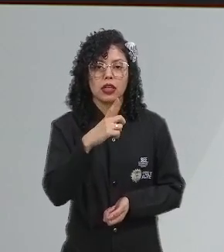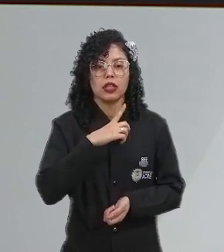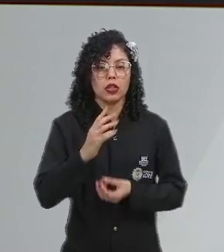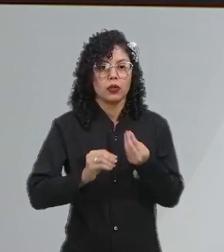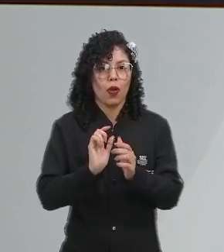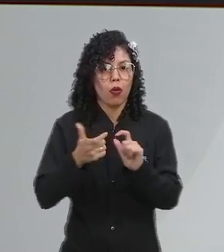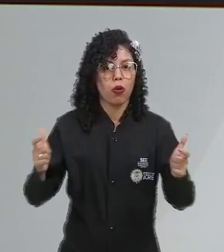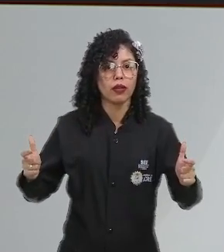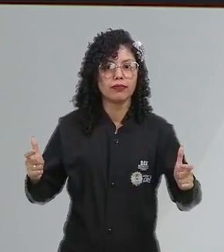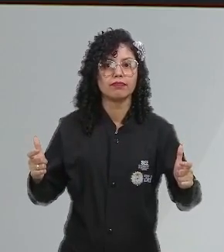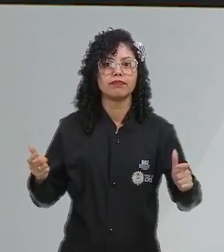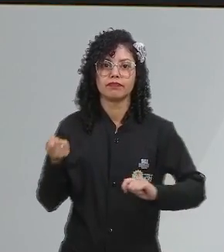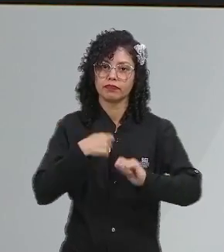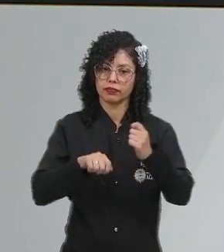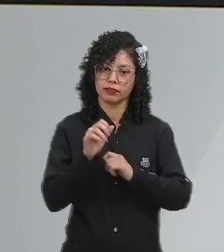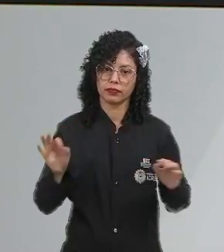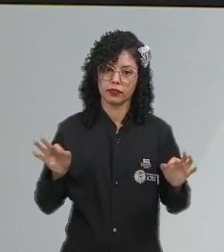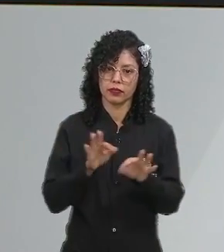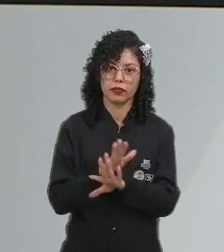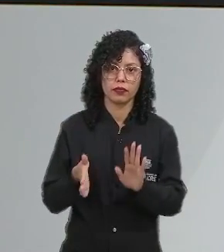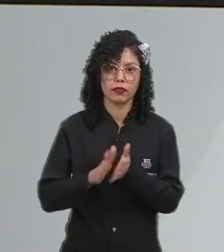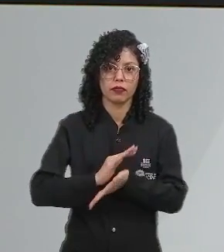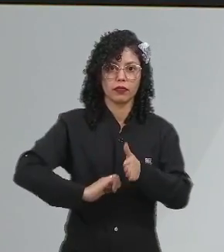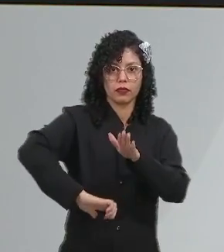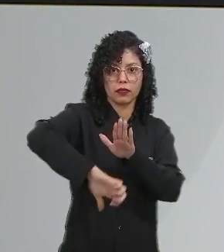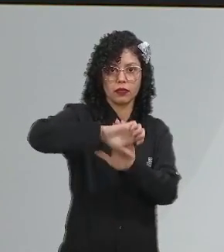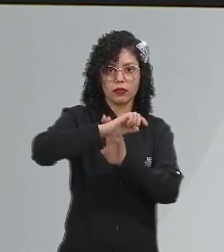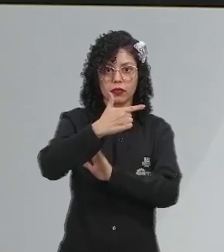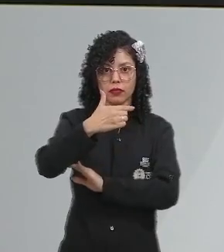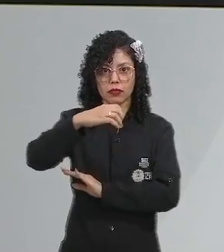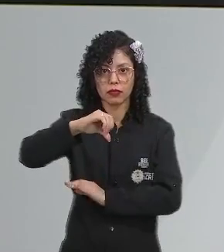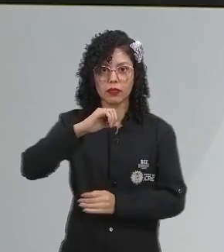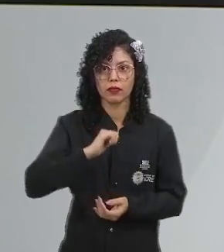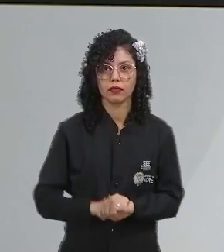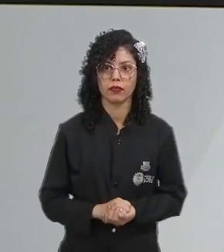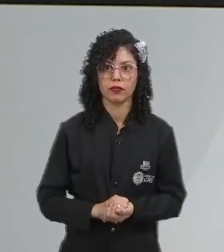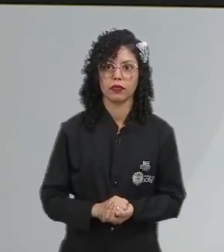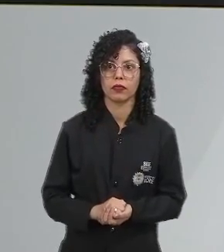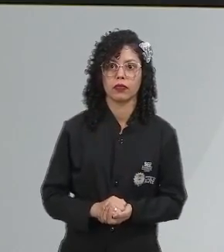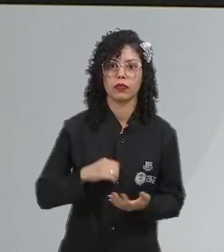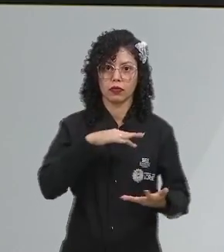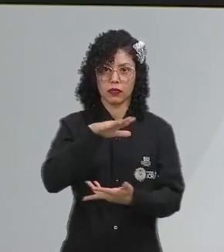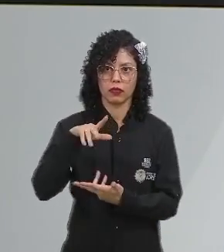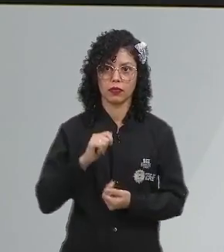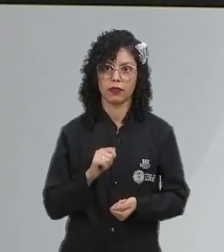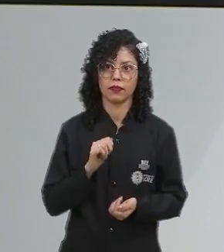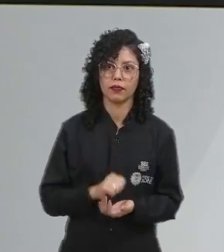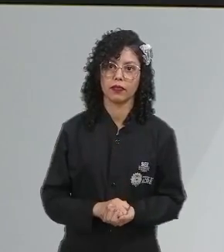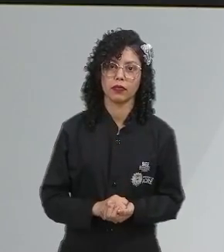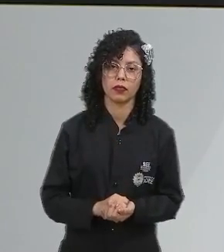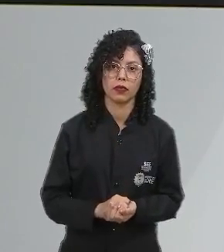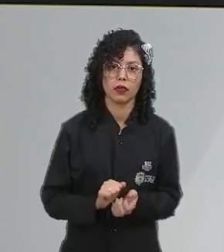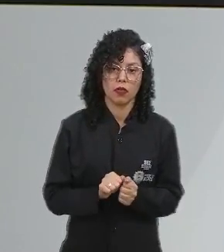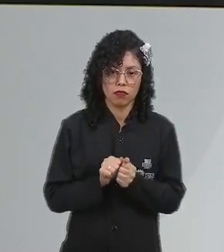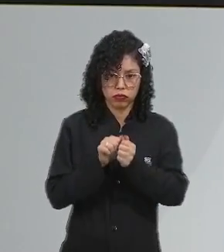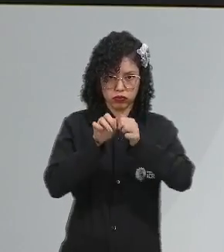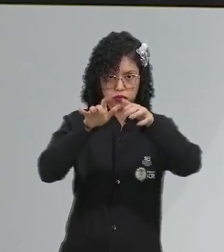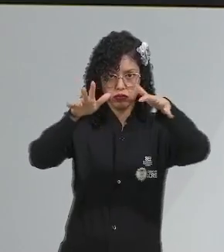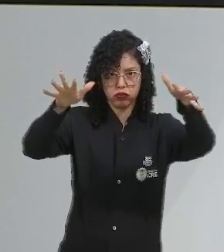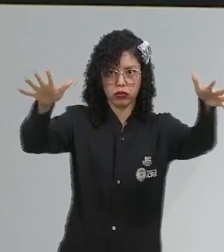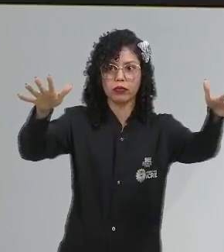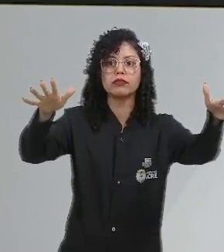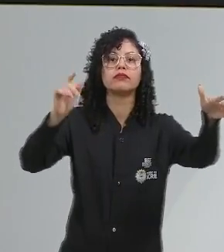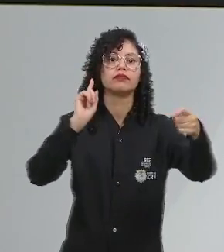o grande colapso da economia. A crise de 29, ela vai reverberar pelo mundo todo, ou seja, ela vai se espalhar pelo mundo